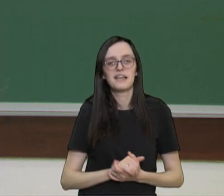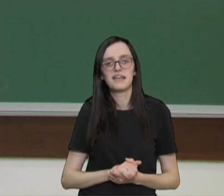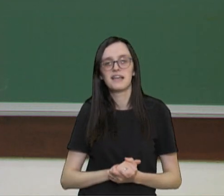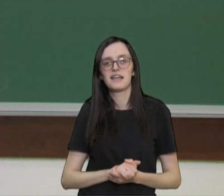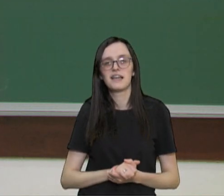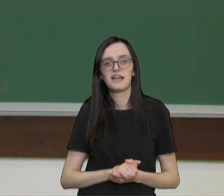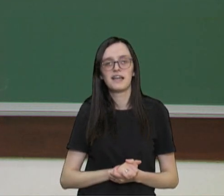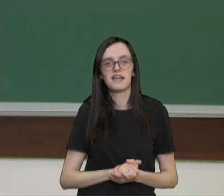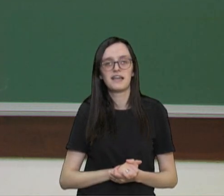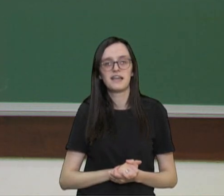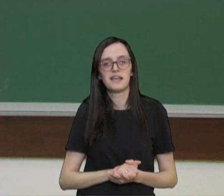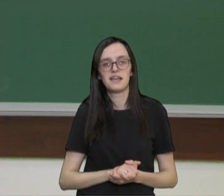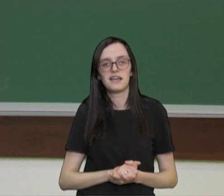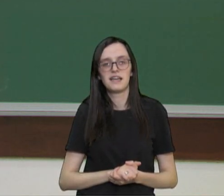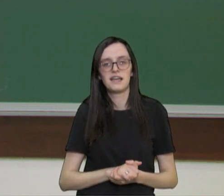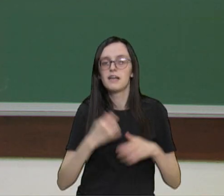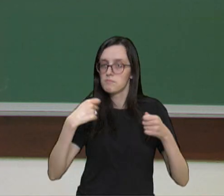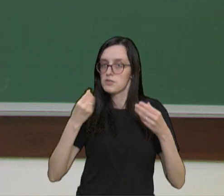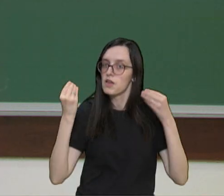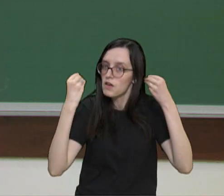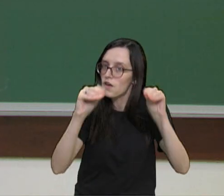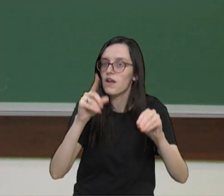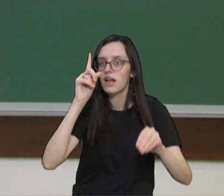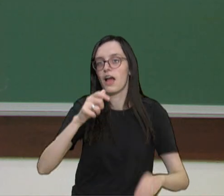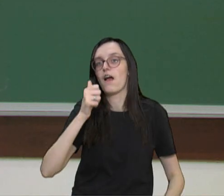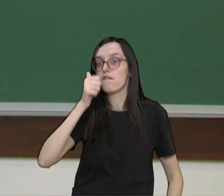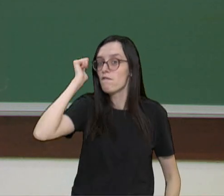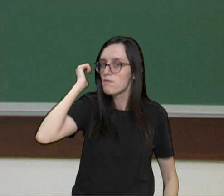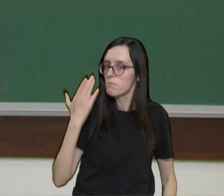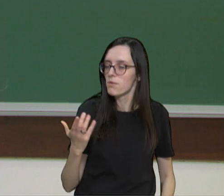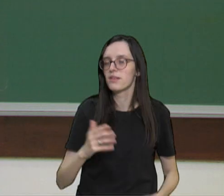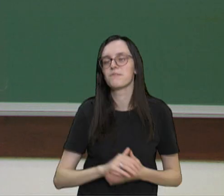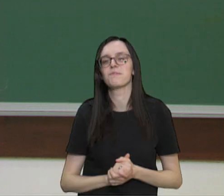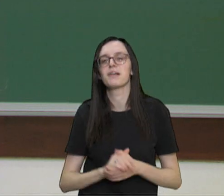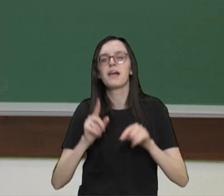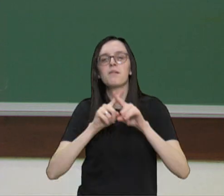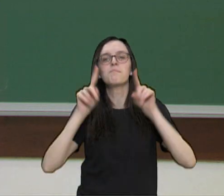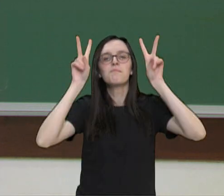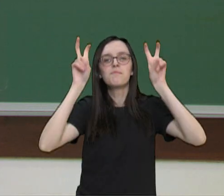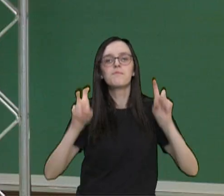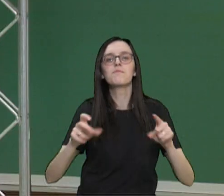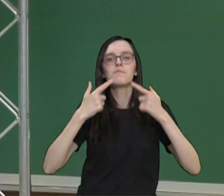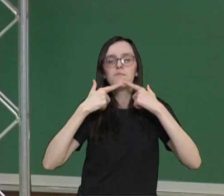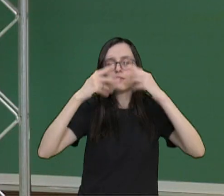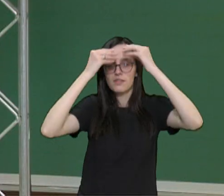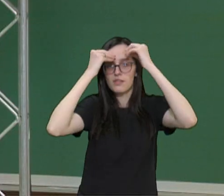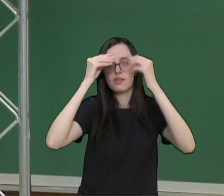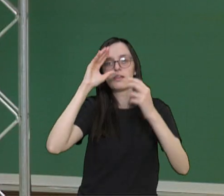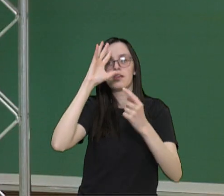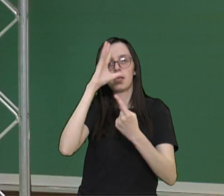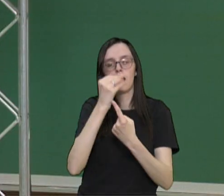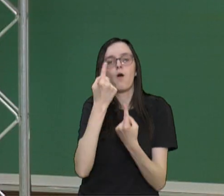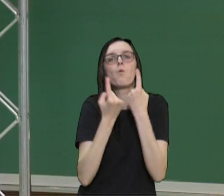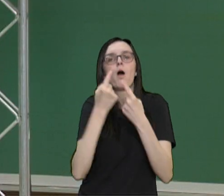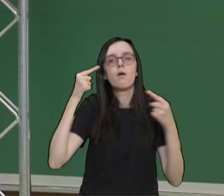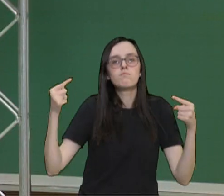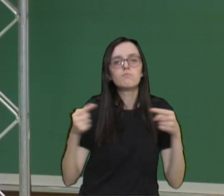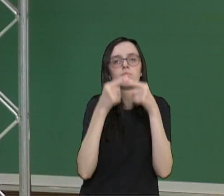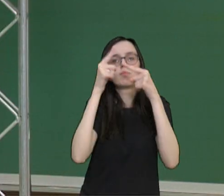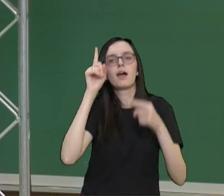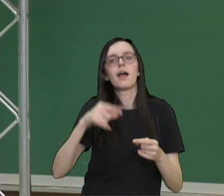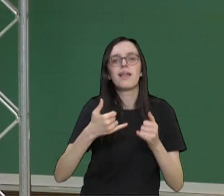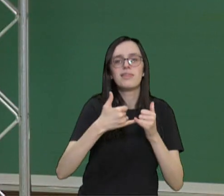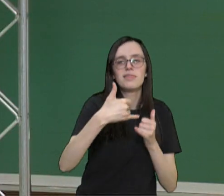nos anais dos vestibulares, tá? Pessoal, sobre as linguagens de arte, qual refere-se a